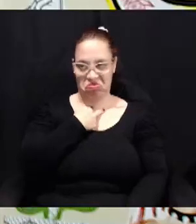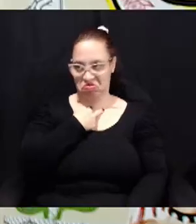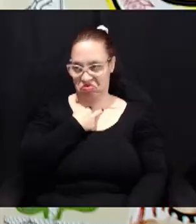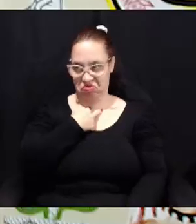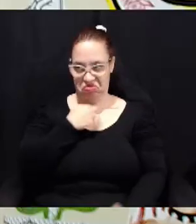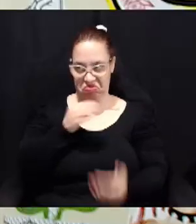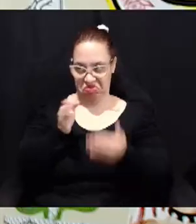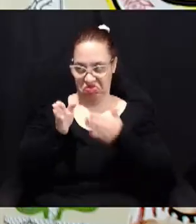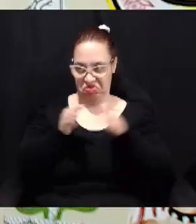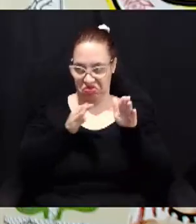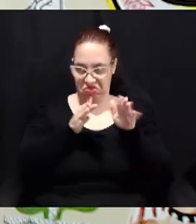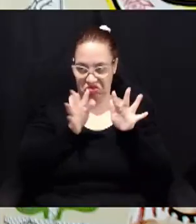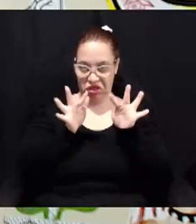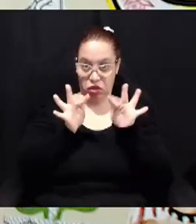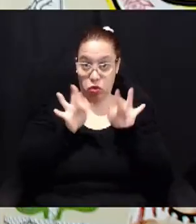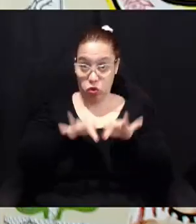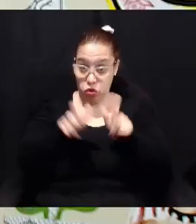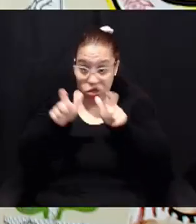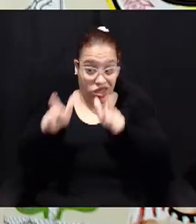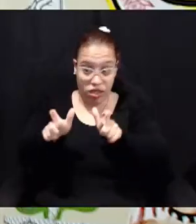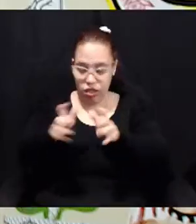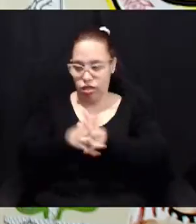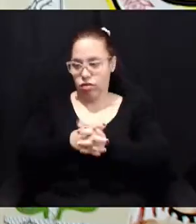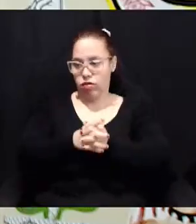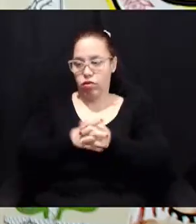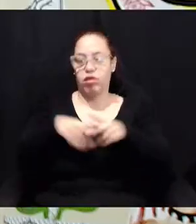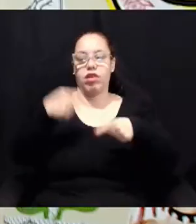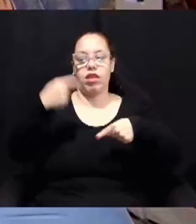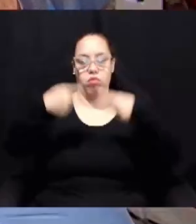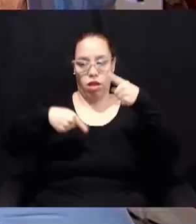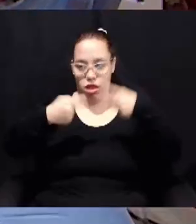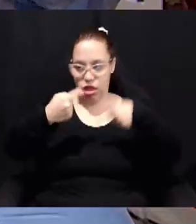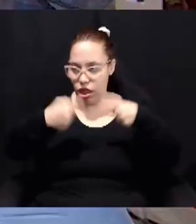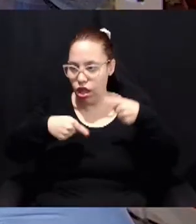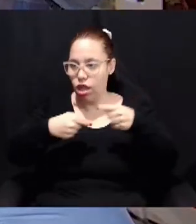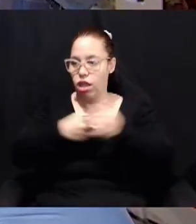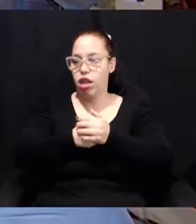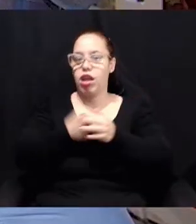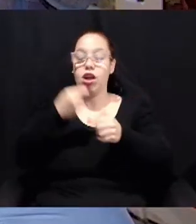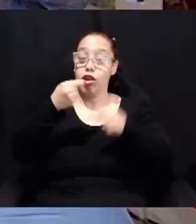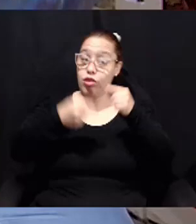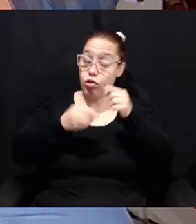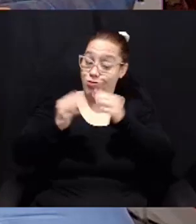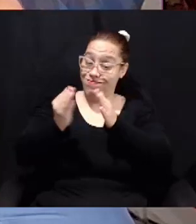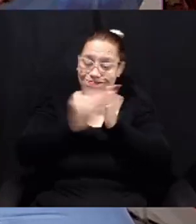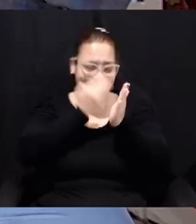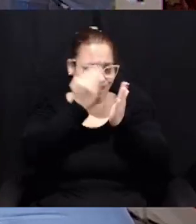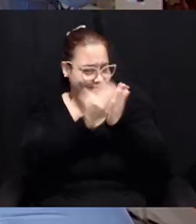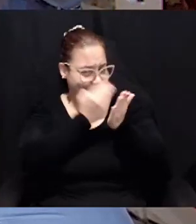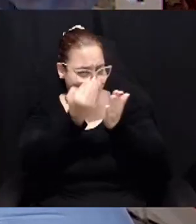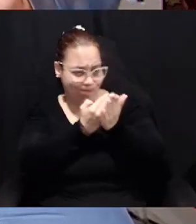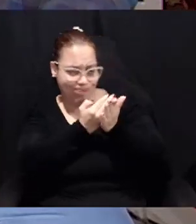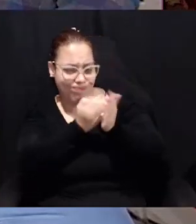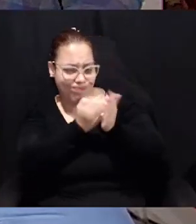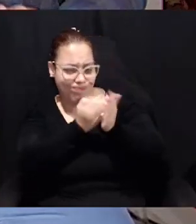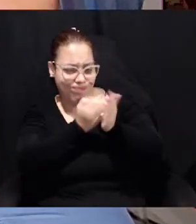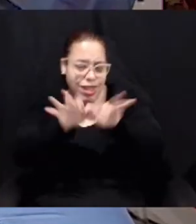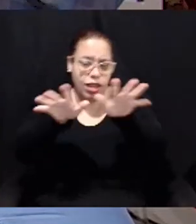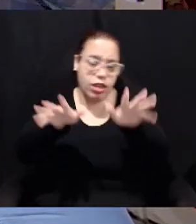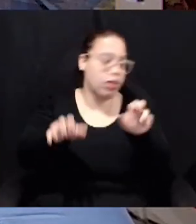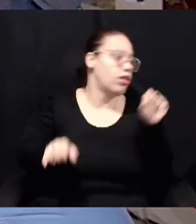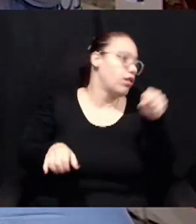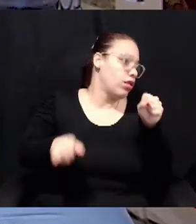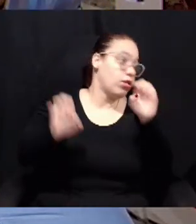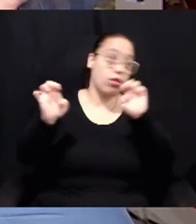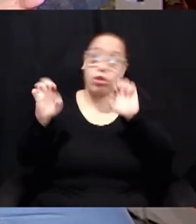um fim em si mesmo, a gente tem que debater, a gente tem que discutir a obra, tem que expandir, tem que ir em todos os eventos possíveis, tem